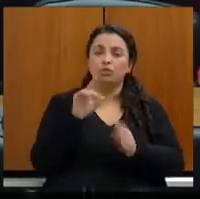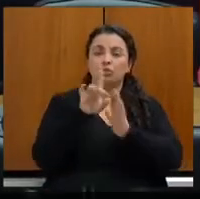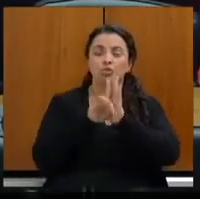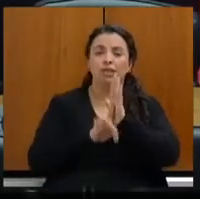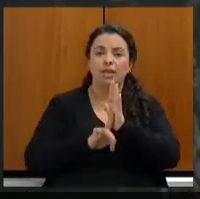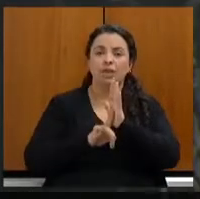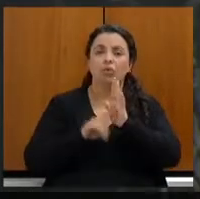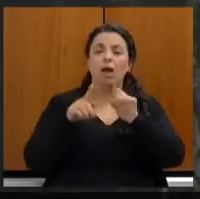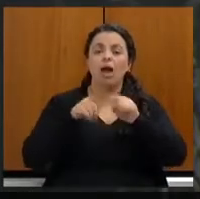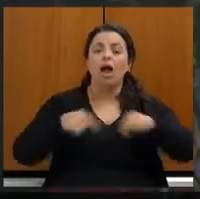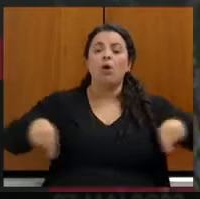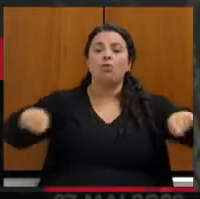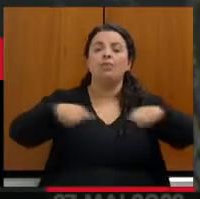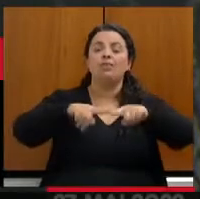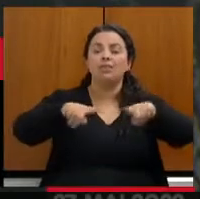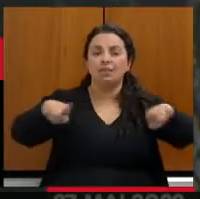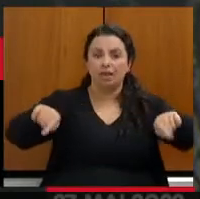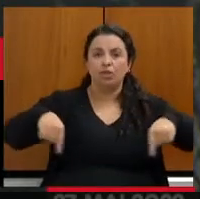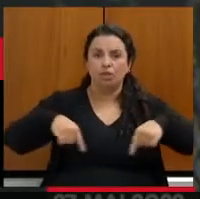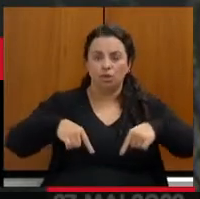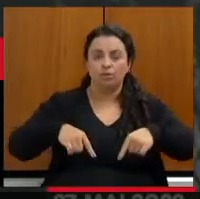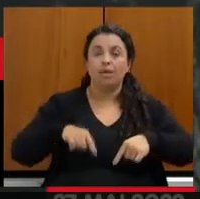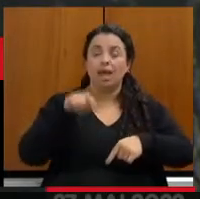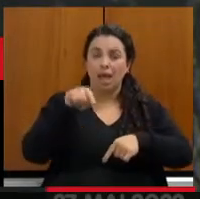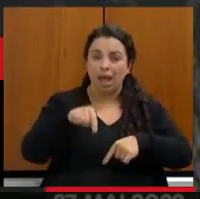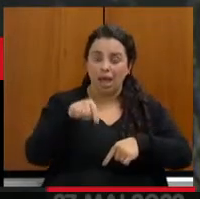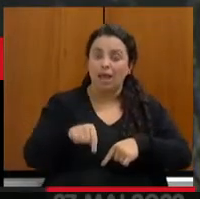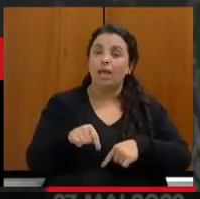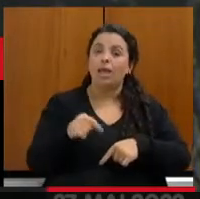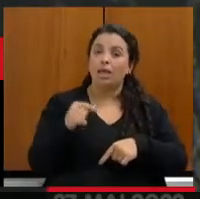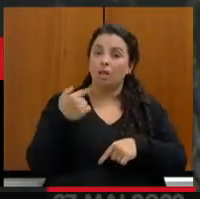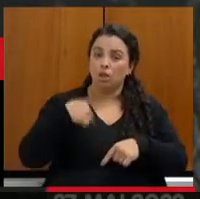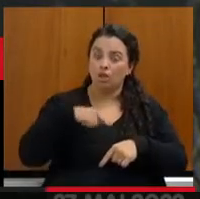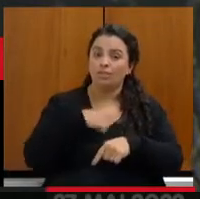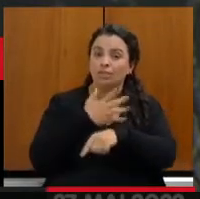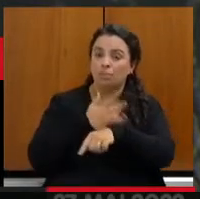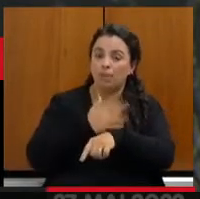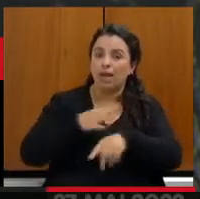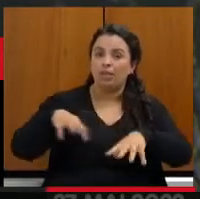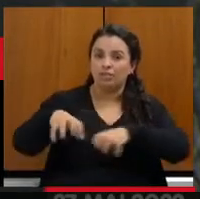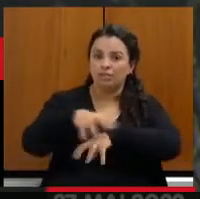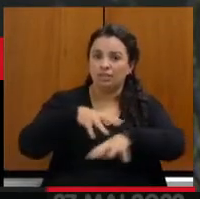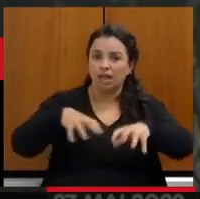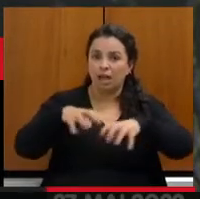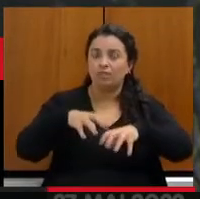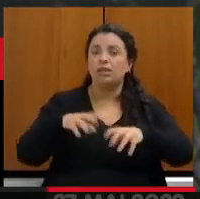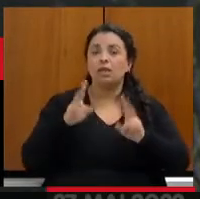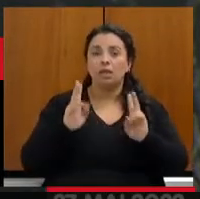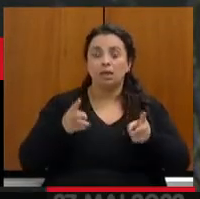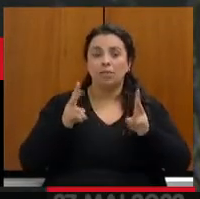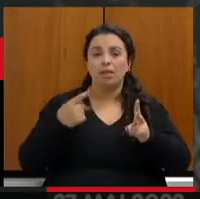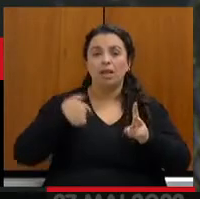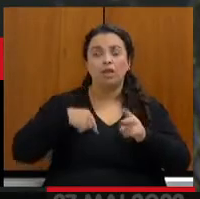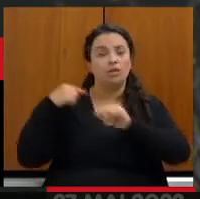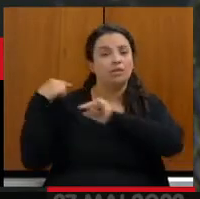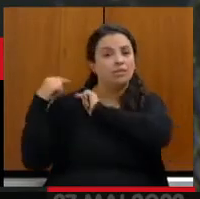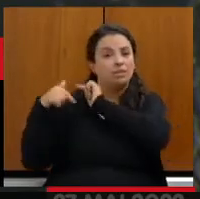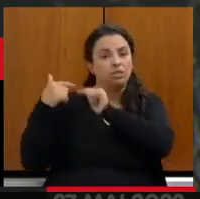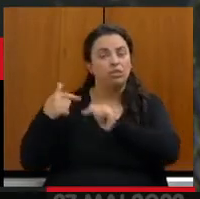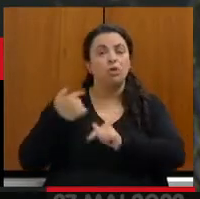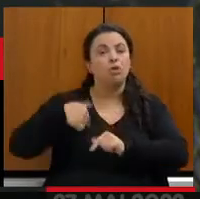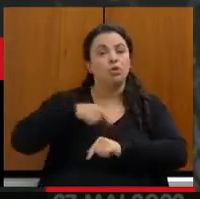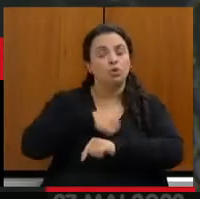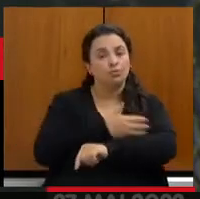é sobre o território que se processam nossas práticas que são preservadas nossas tradições e os nossos